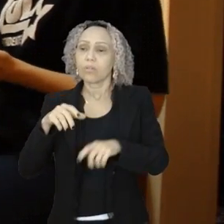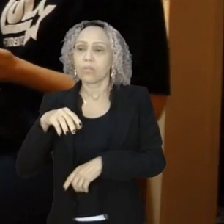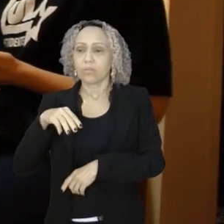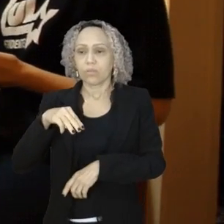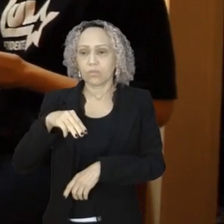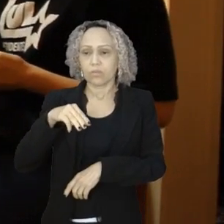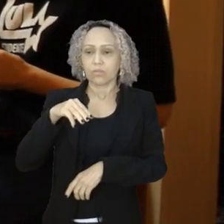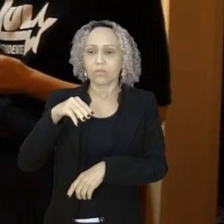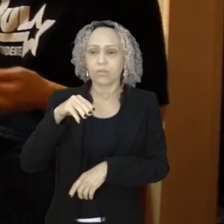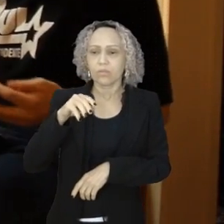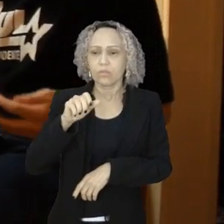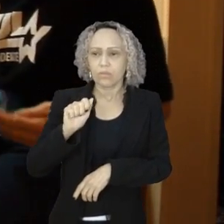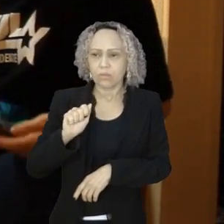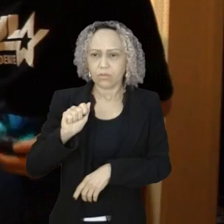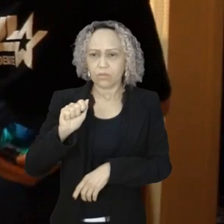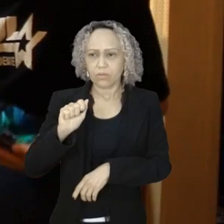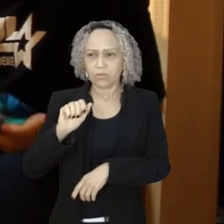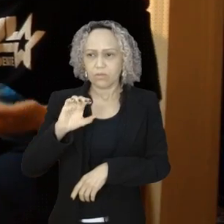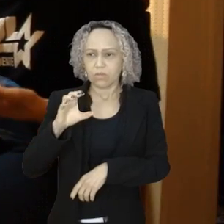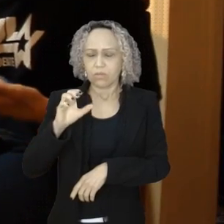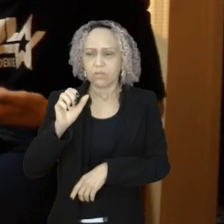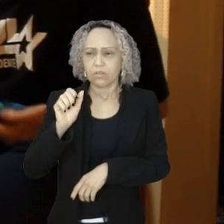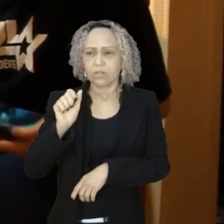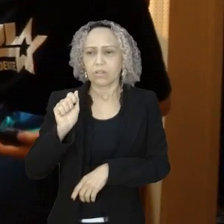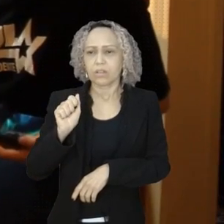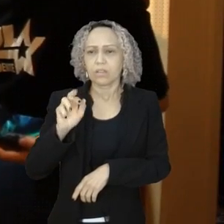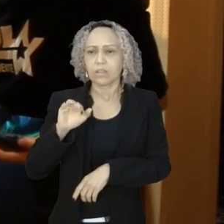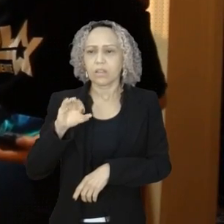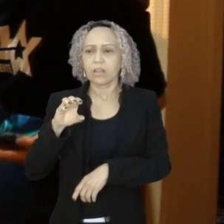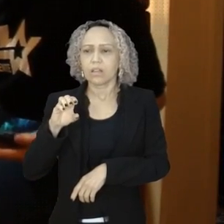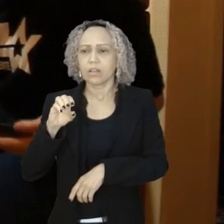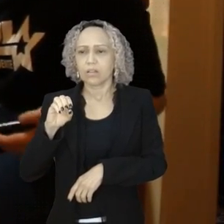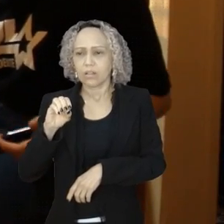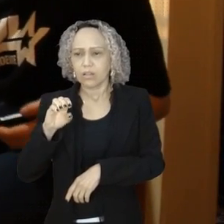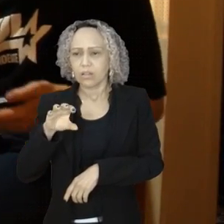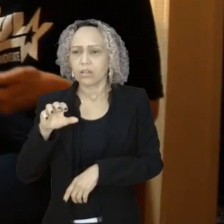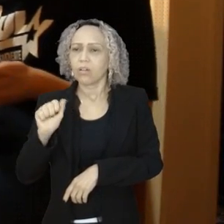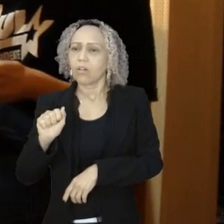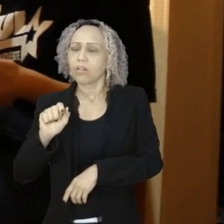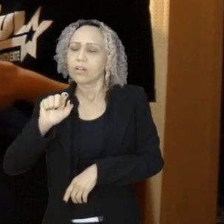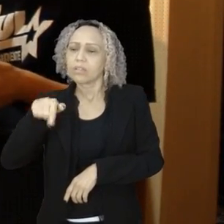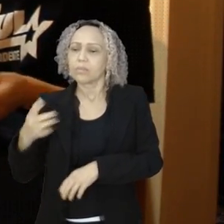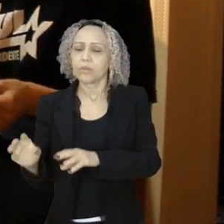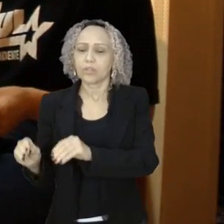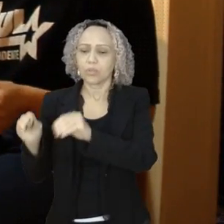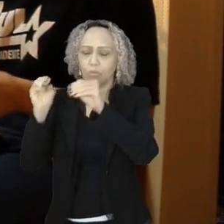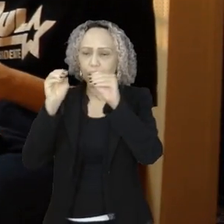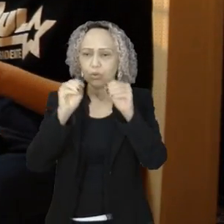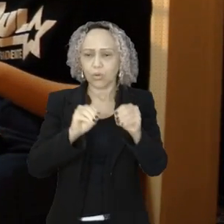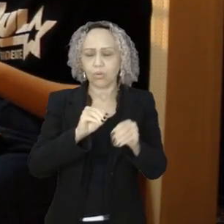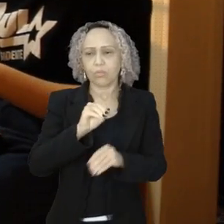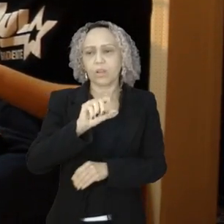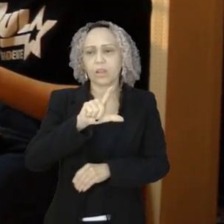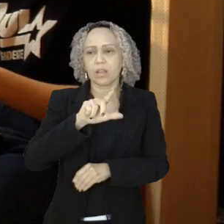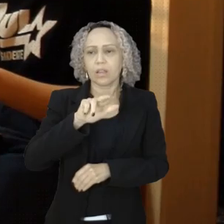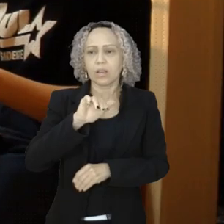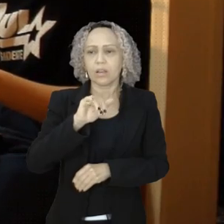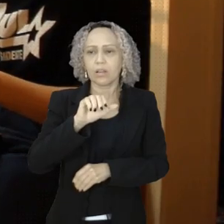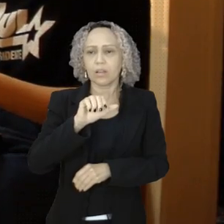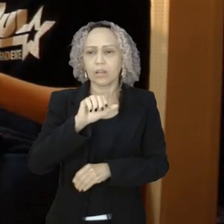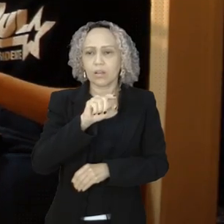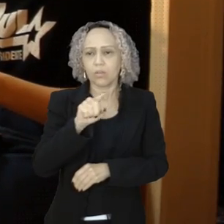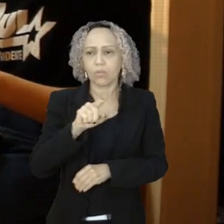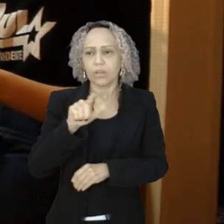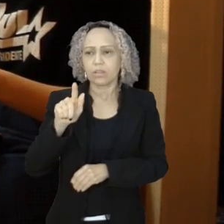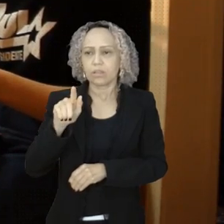senhor morou em São Luís Gonzaga, né? Eu me criei em São Luís Gonzaga. E aí foi quando o senhor começou a militar, na verdade, né? É verdade, sim. Lá no